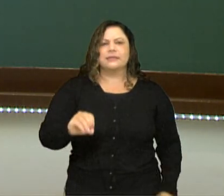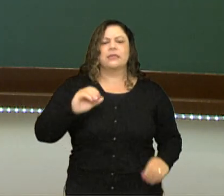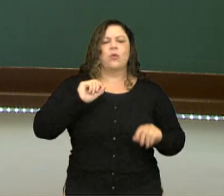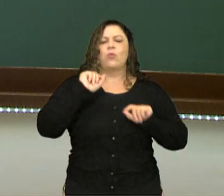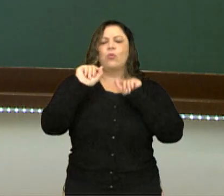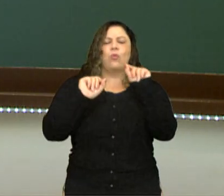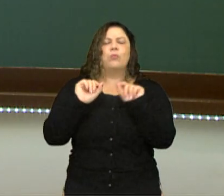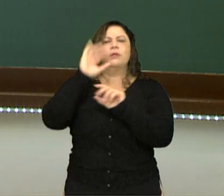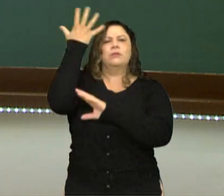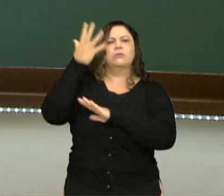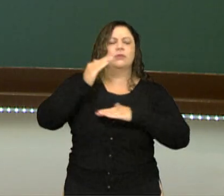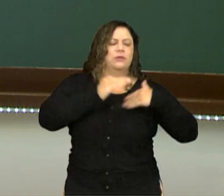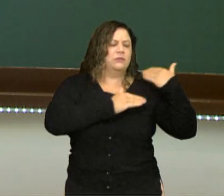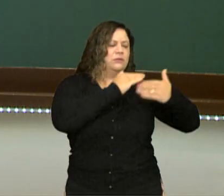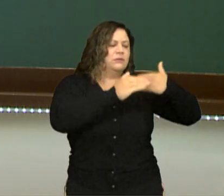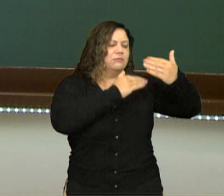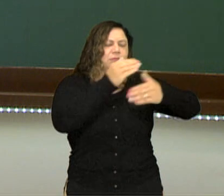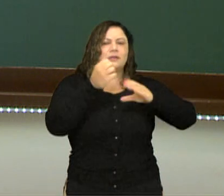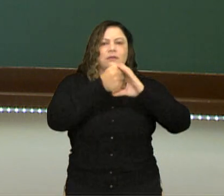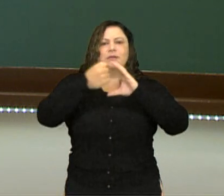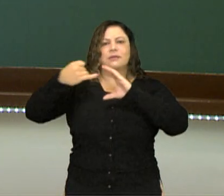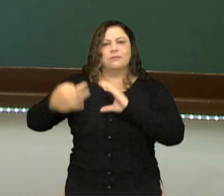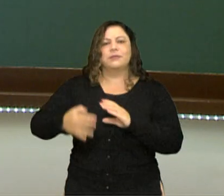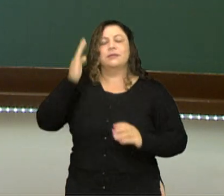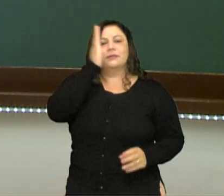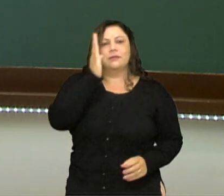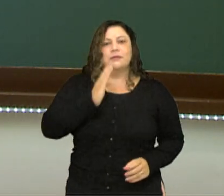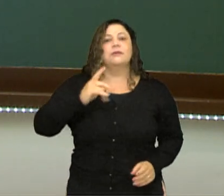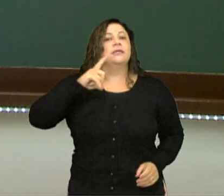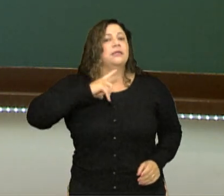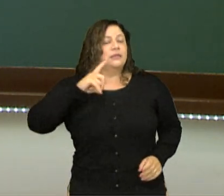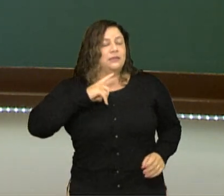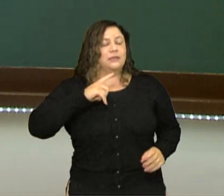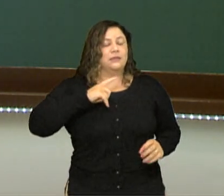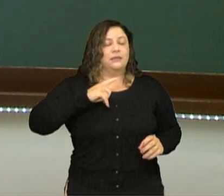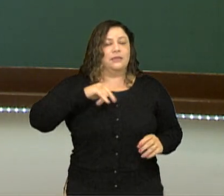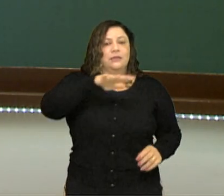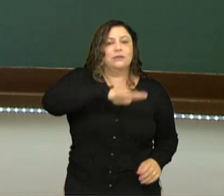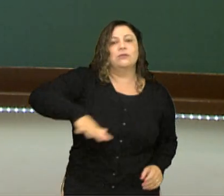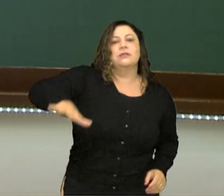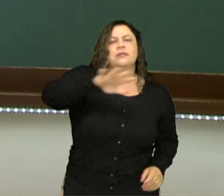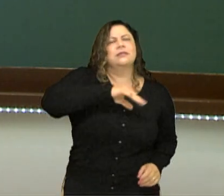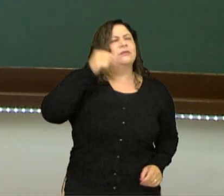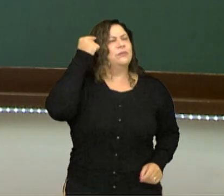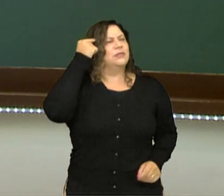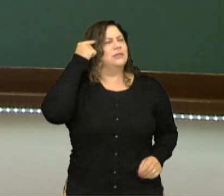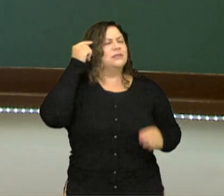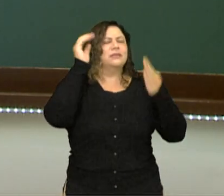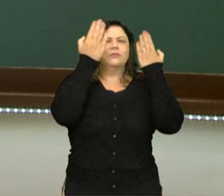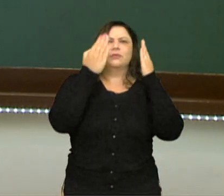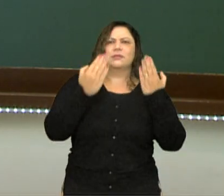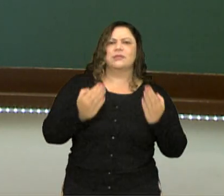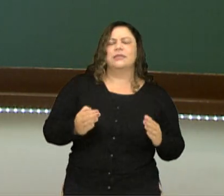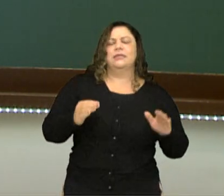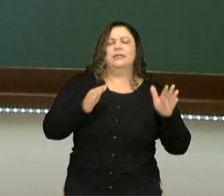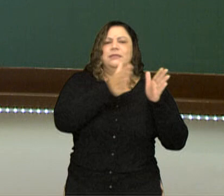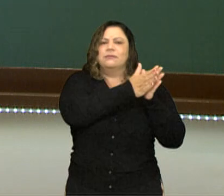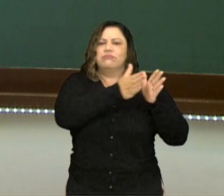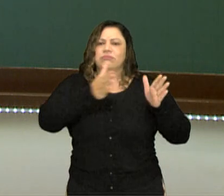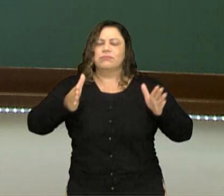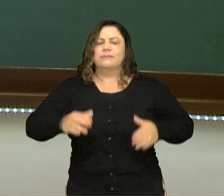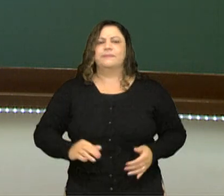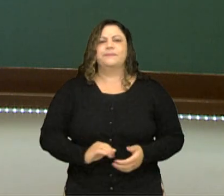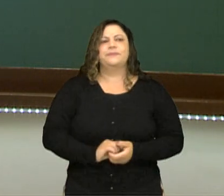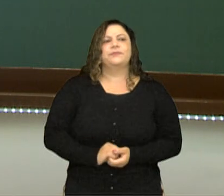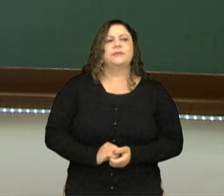as características que o Brasil vai ganhar em termos de território quando pensamos, quando analisamos o processo de urbanização.